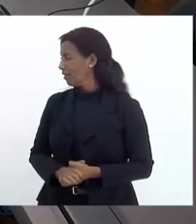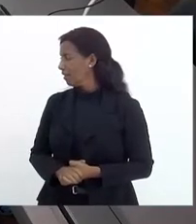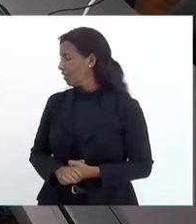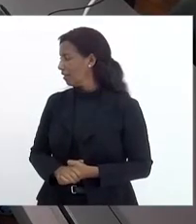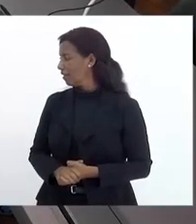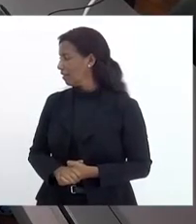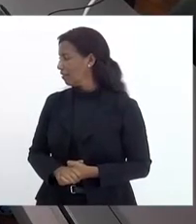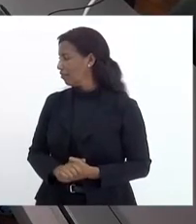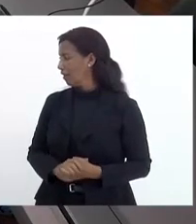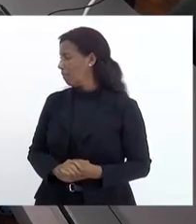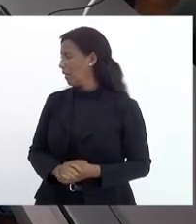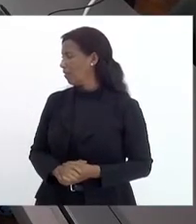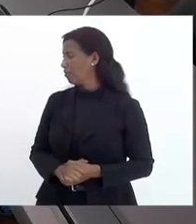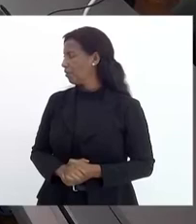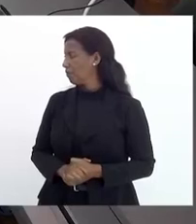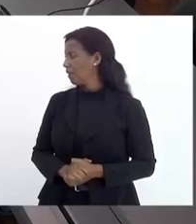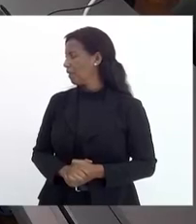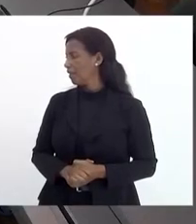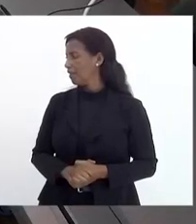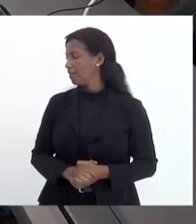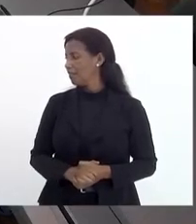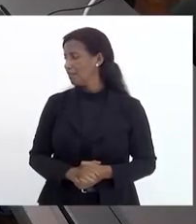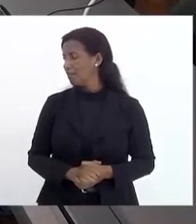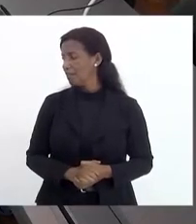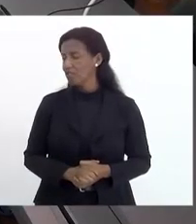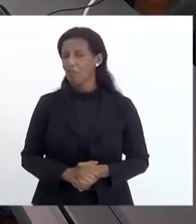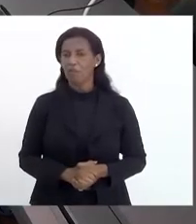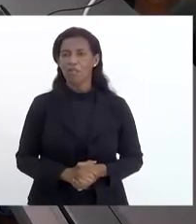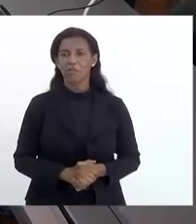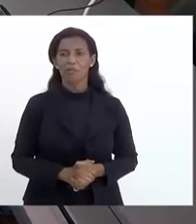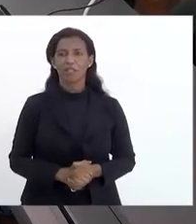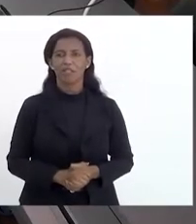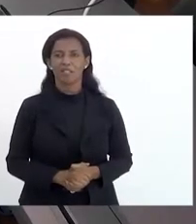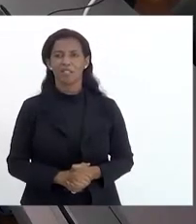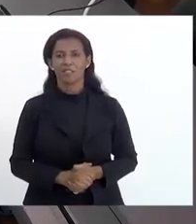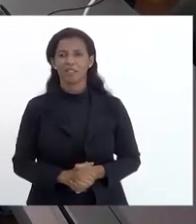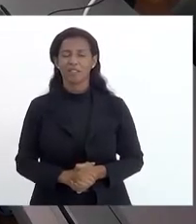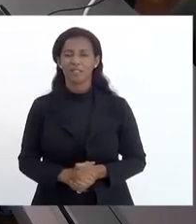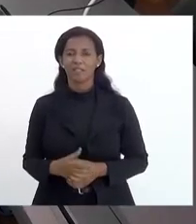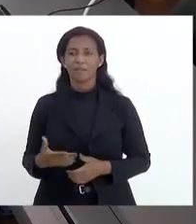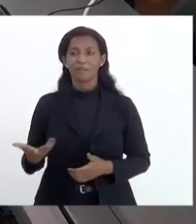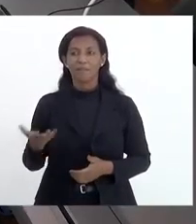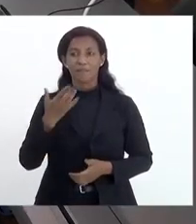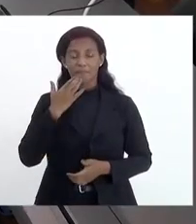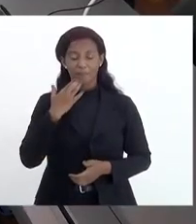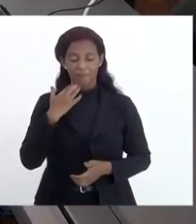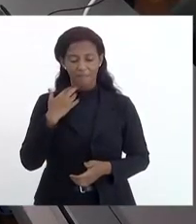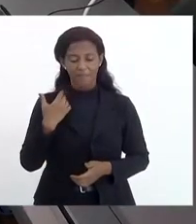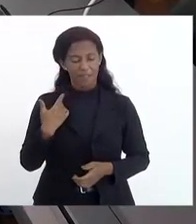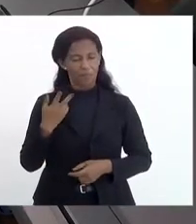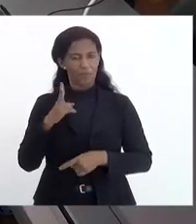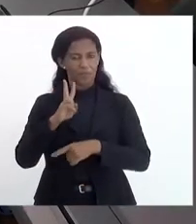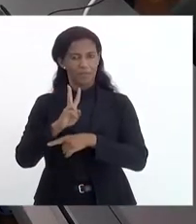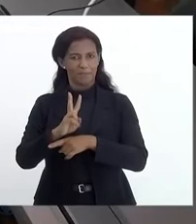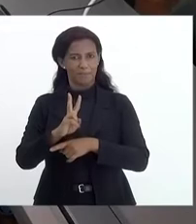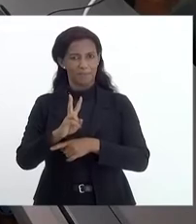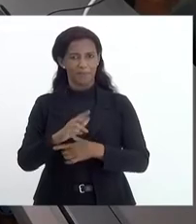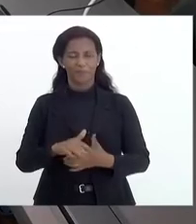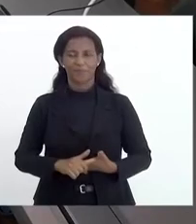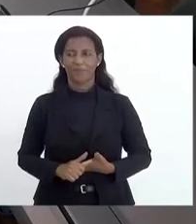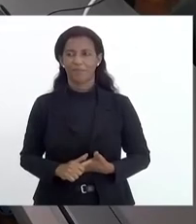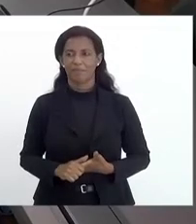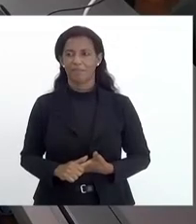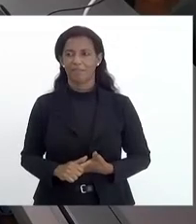razão integral, deputado Luiz Paulo. Só para ver se dá para salvar de alguma forma. Até porque eu, assim, no mérito, fazer uma defesa, é